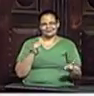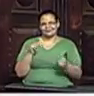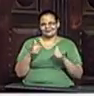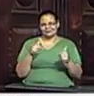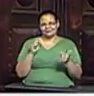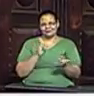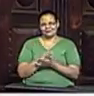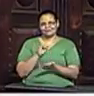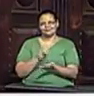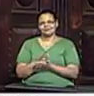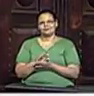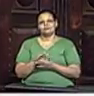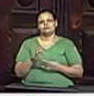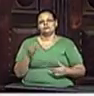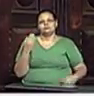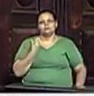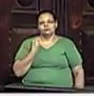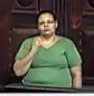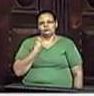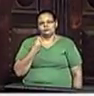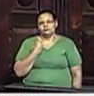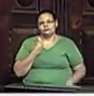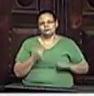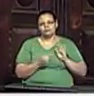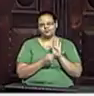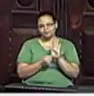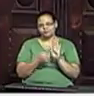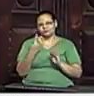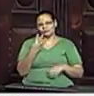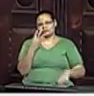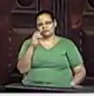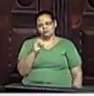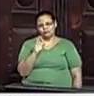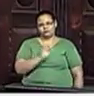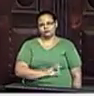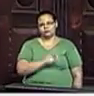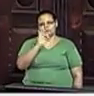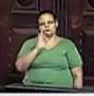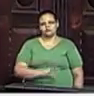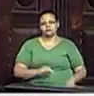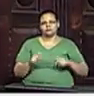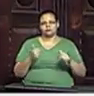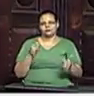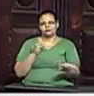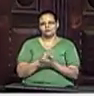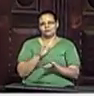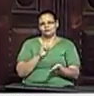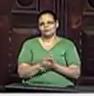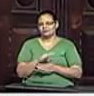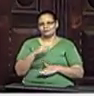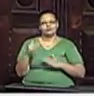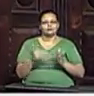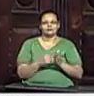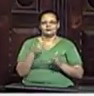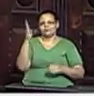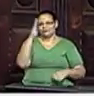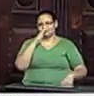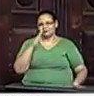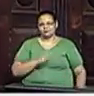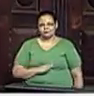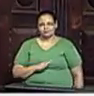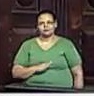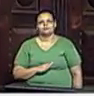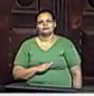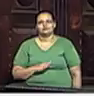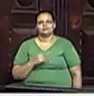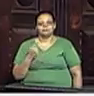últimos números apresentados, praticamente 40% do desemprego gerado em todo o Brasil vieram